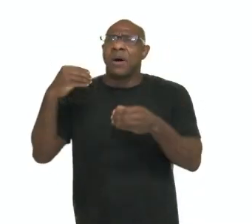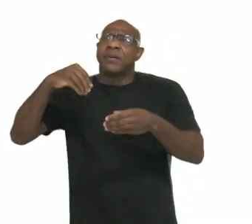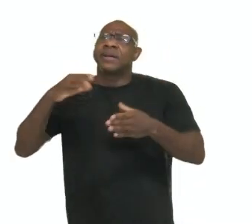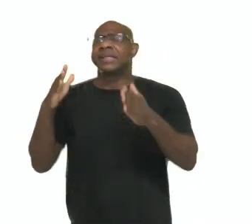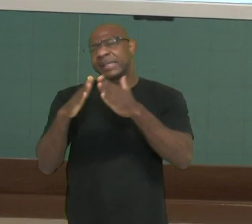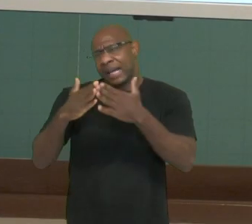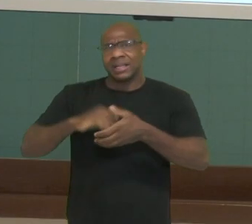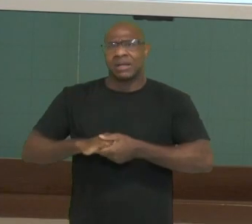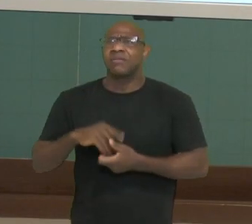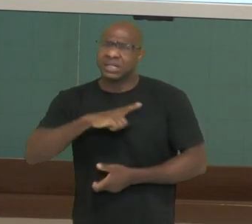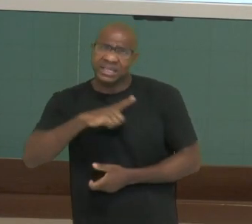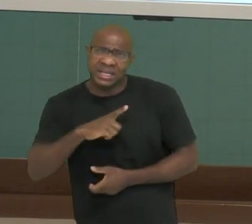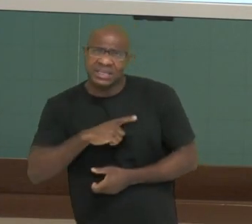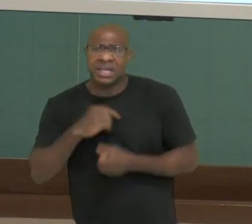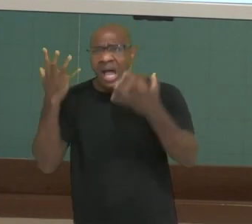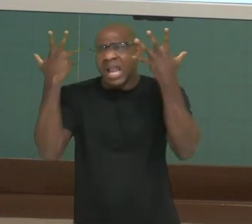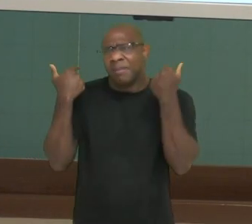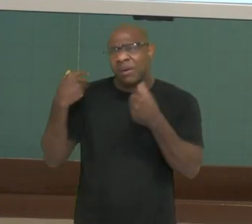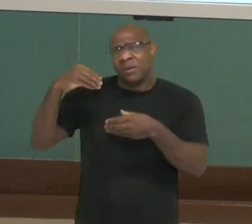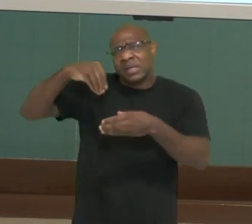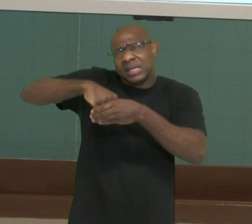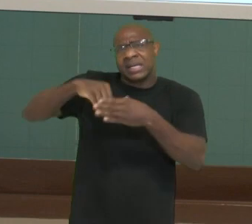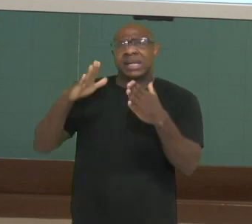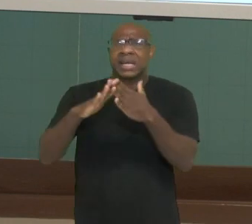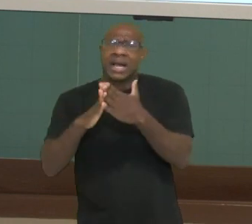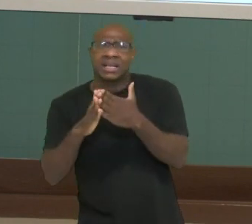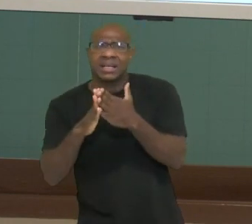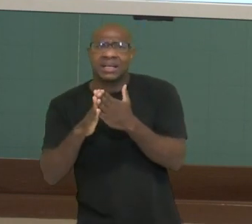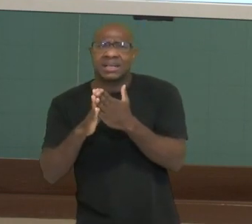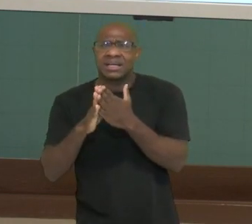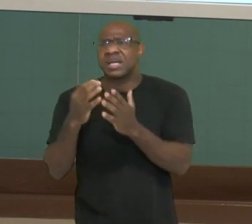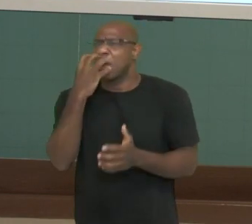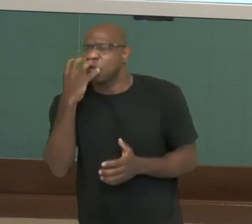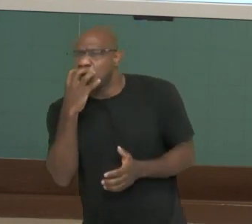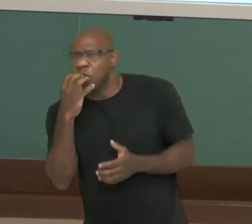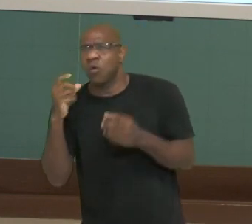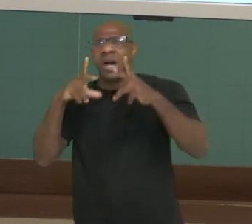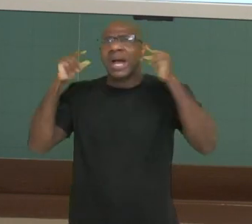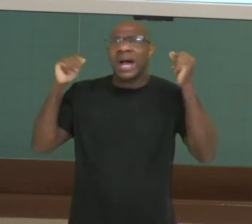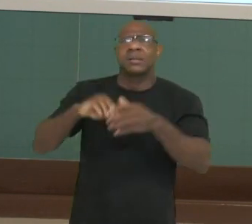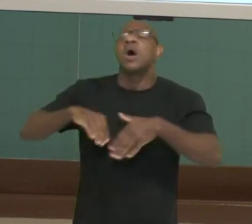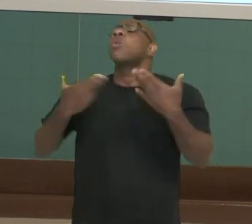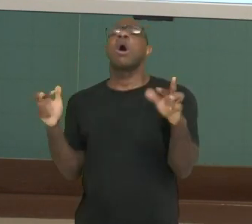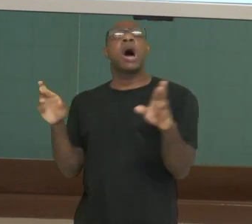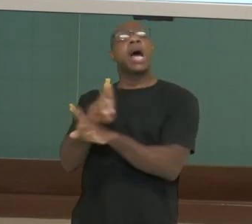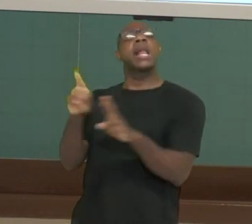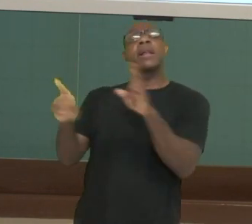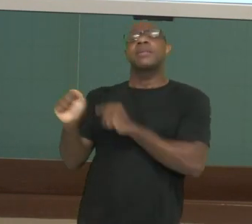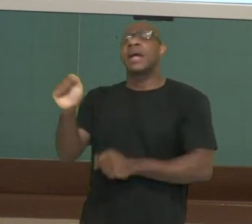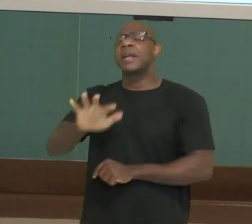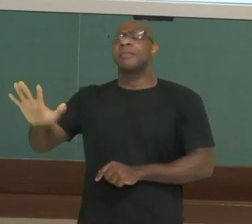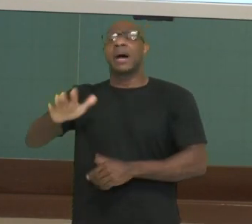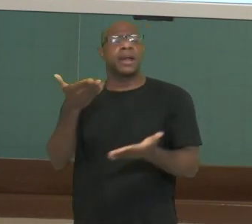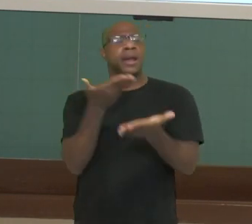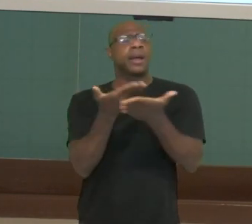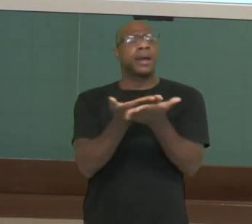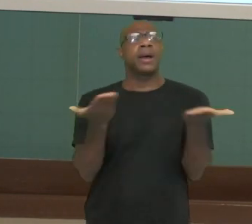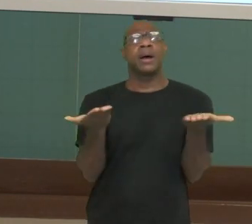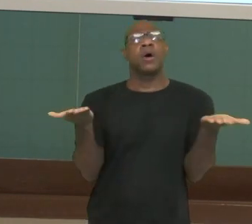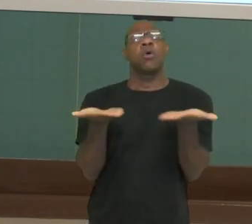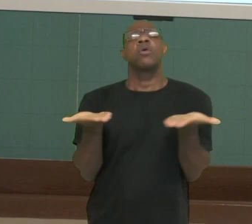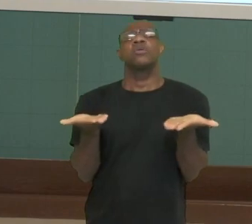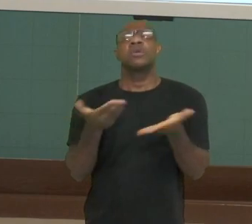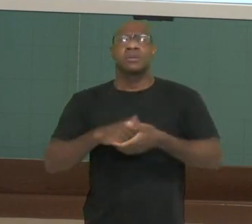bichinho de estimação? O que você acredita? Qual é a relação dessa imagem com a nossa aula de